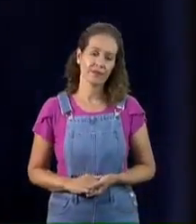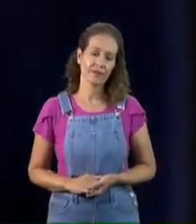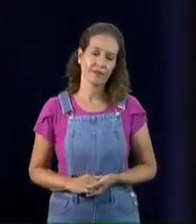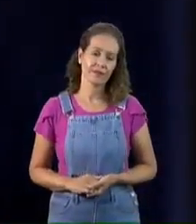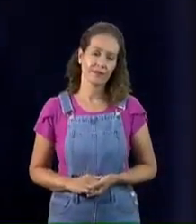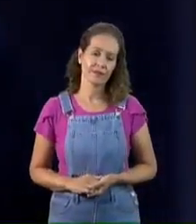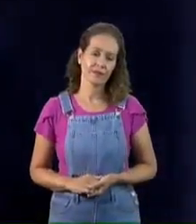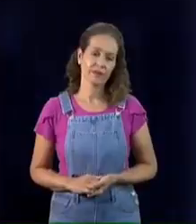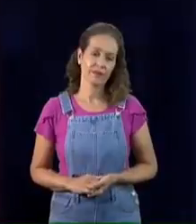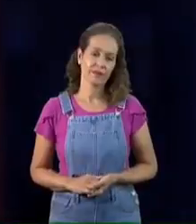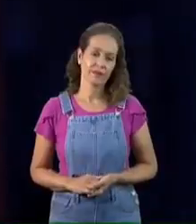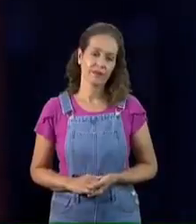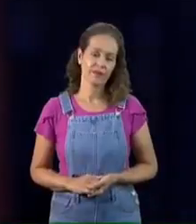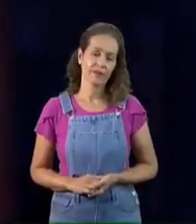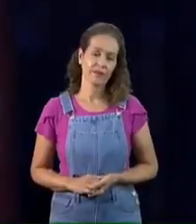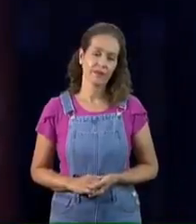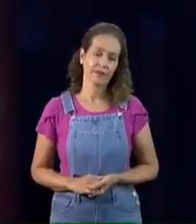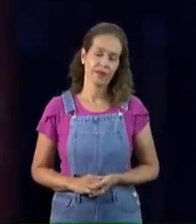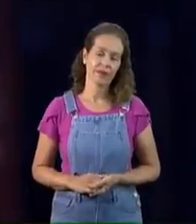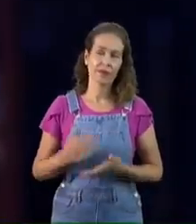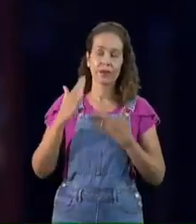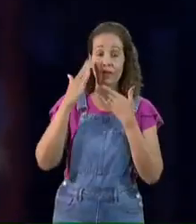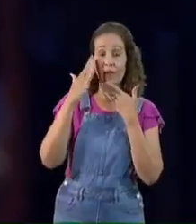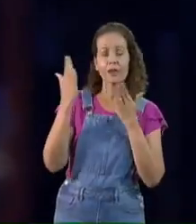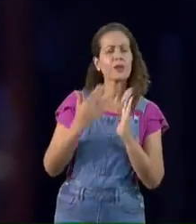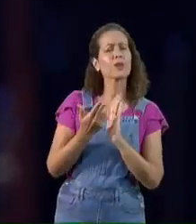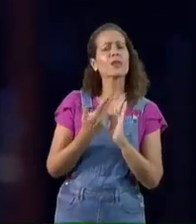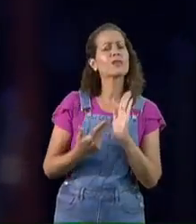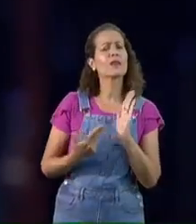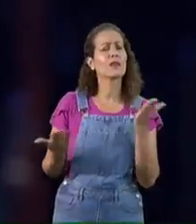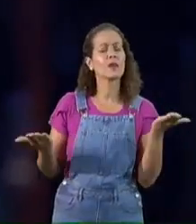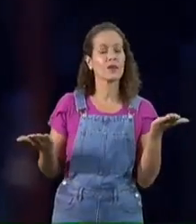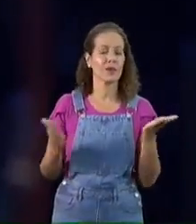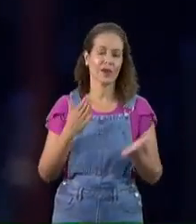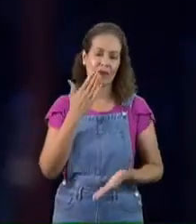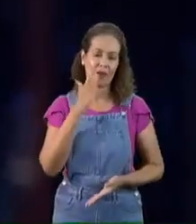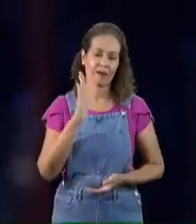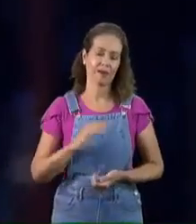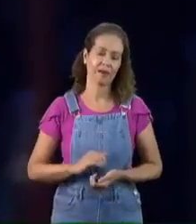grato por... Qual o desenho que você fez aí?